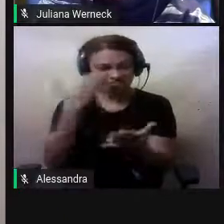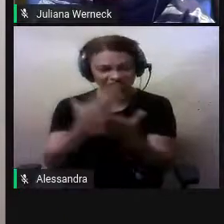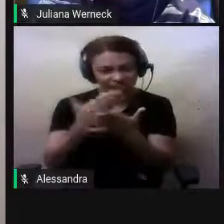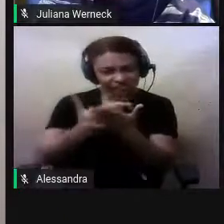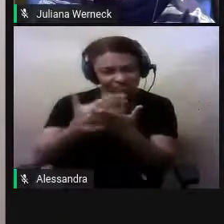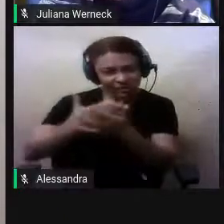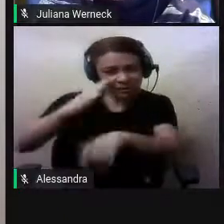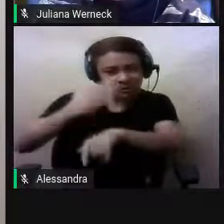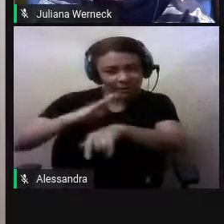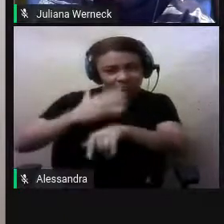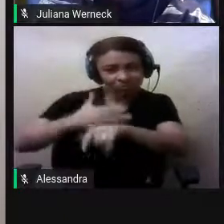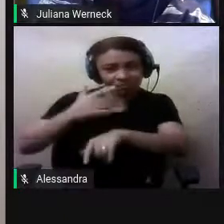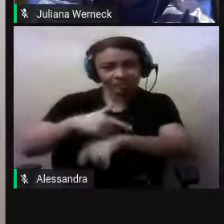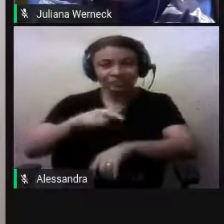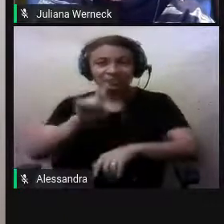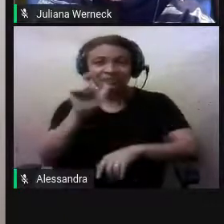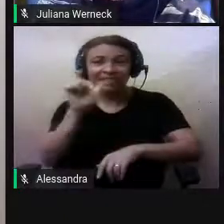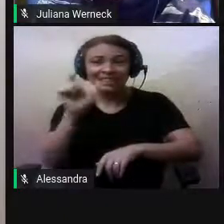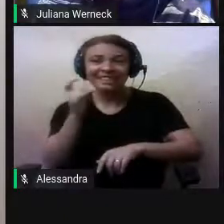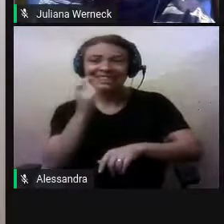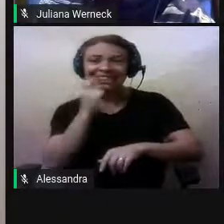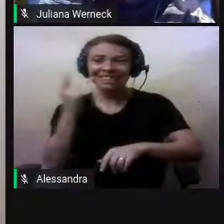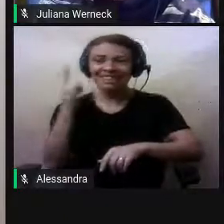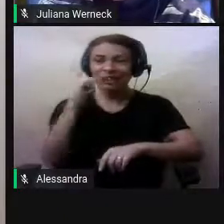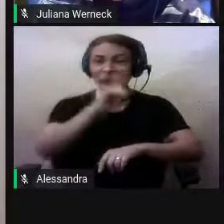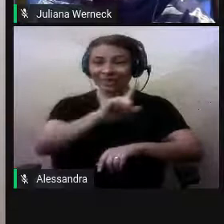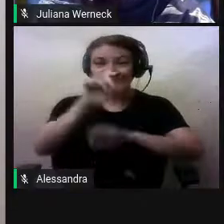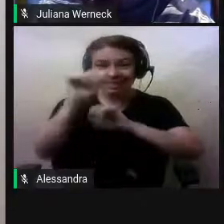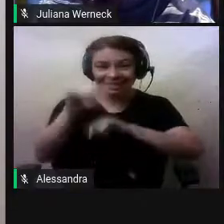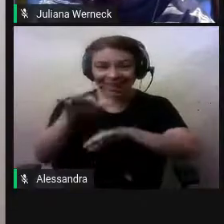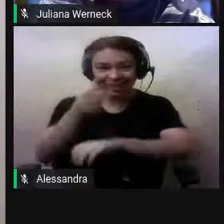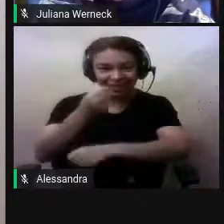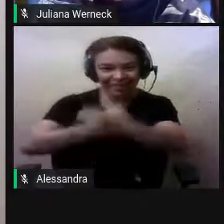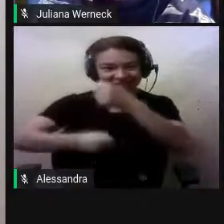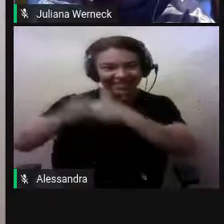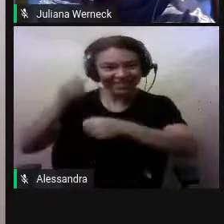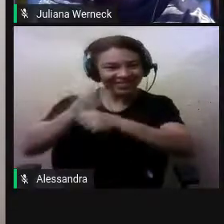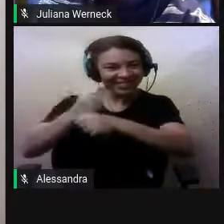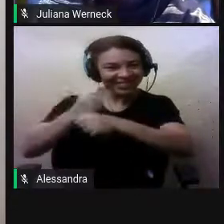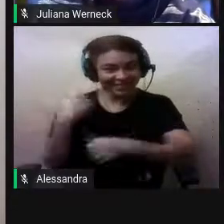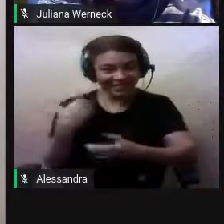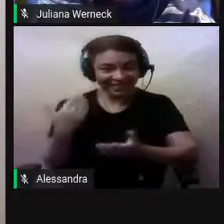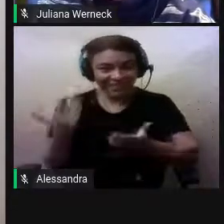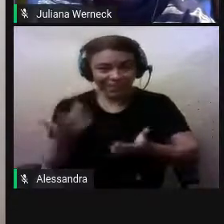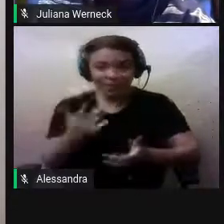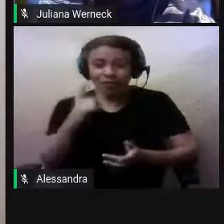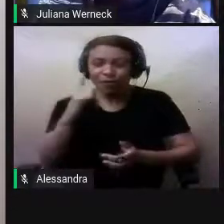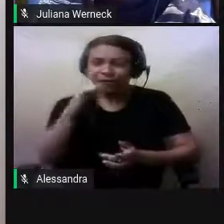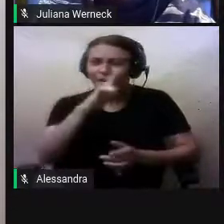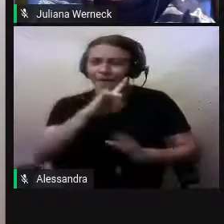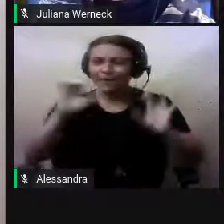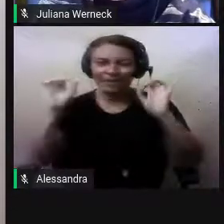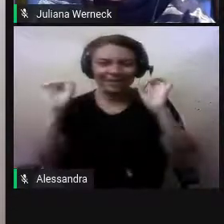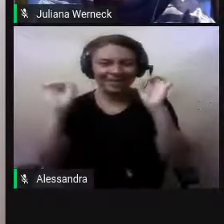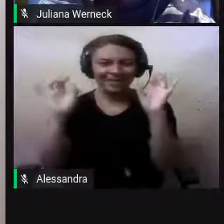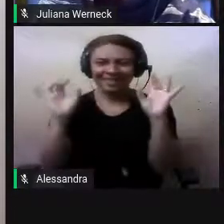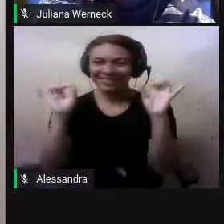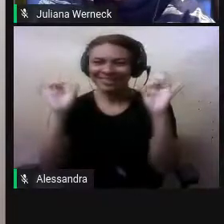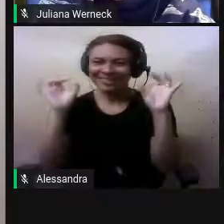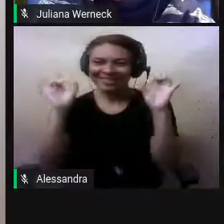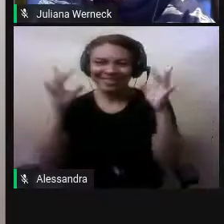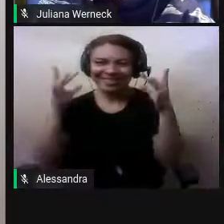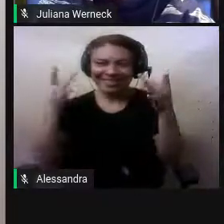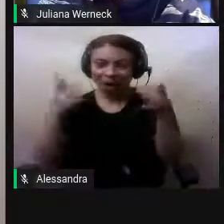carteira de motorista em setembro do ano passado. Estou quase vencendo a provisória. E foi uma conquista muito especial para mim.